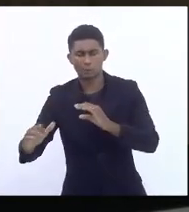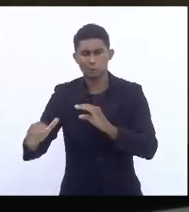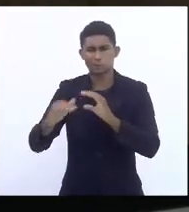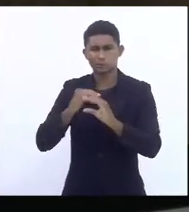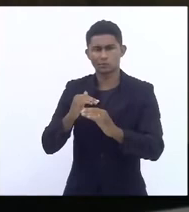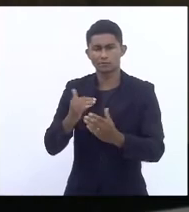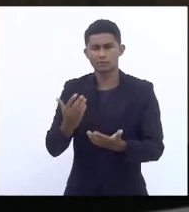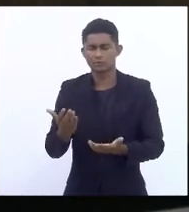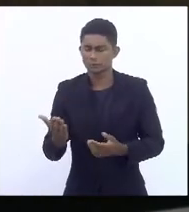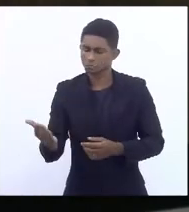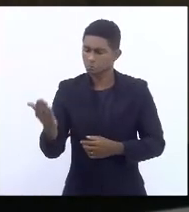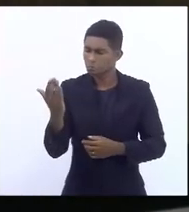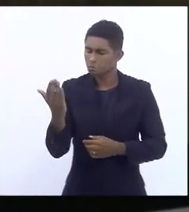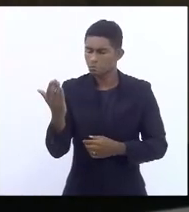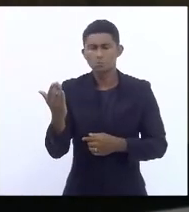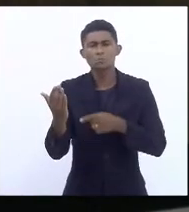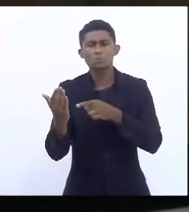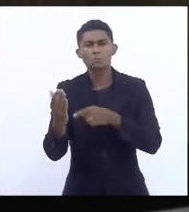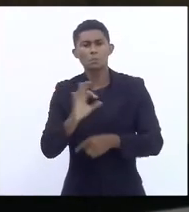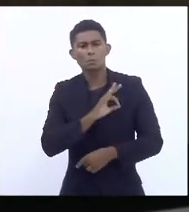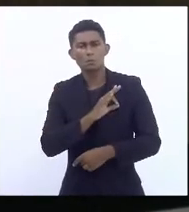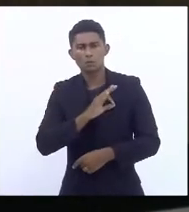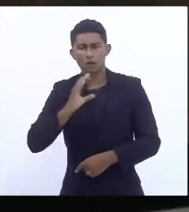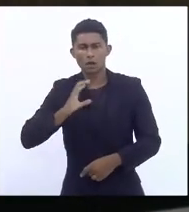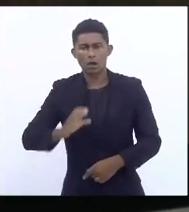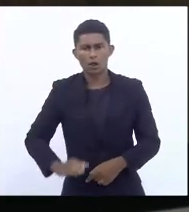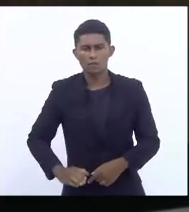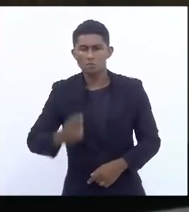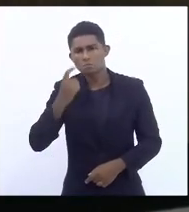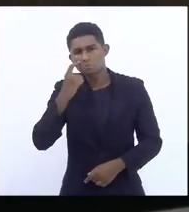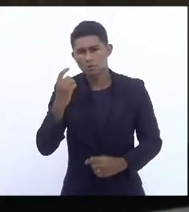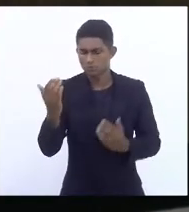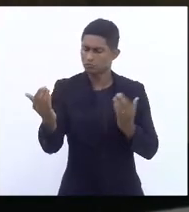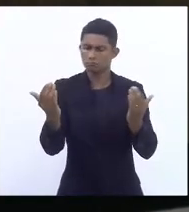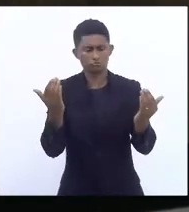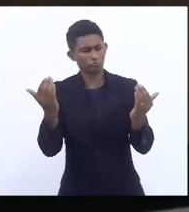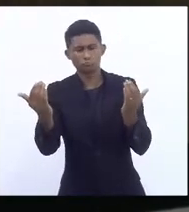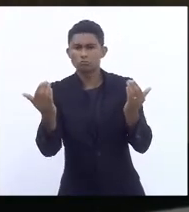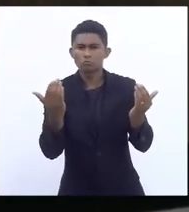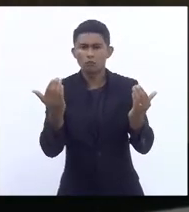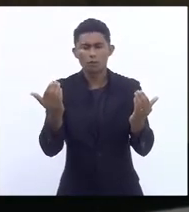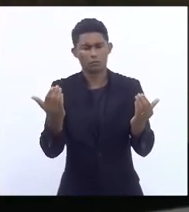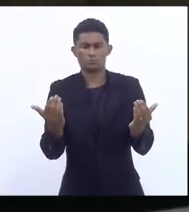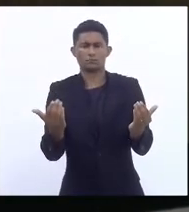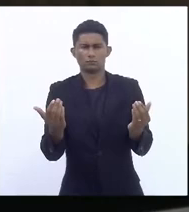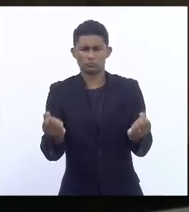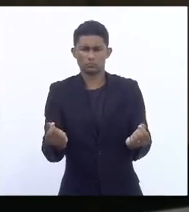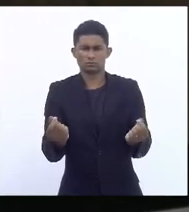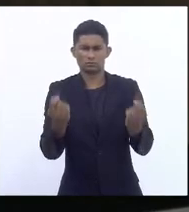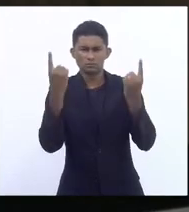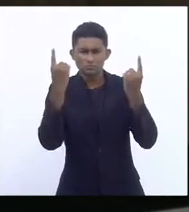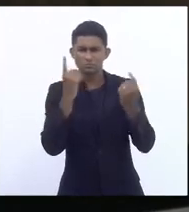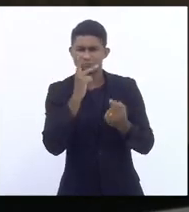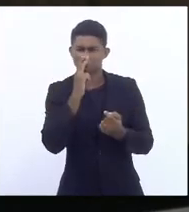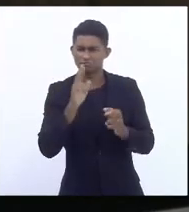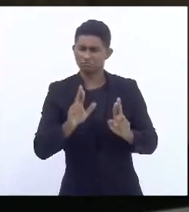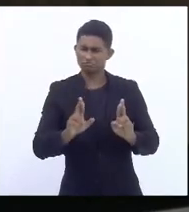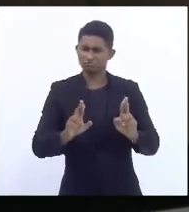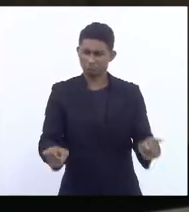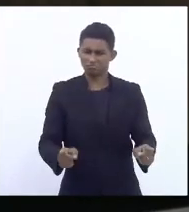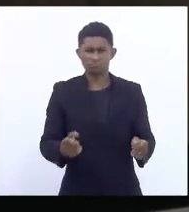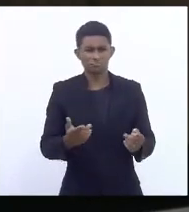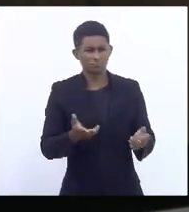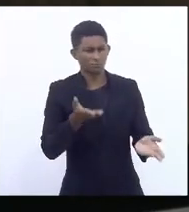relativo aos policiais civis, nós verificamos um tratamento diferenciado que